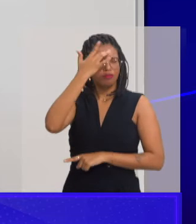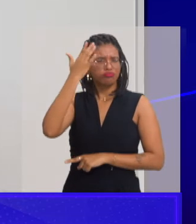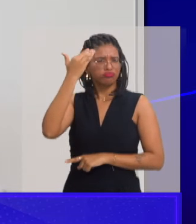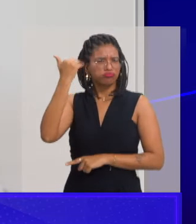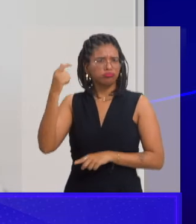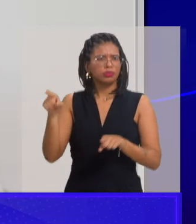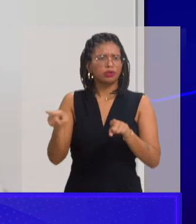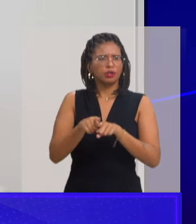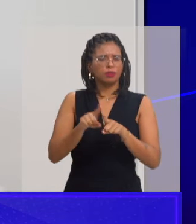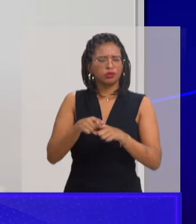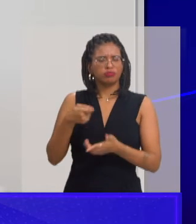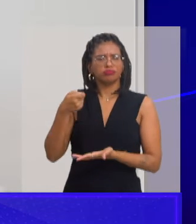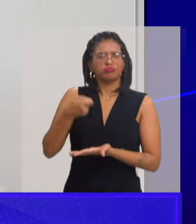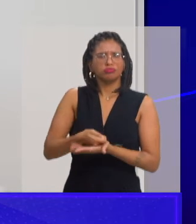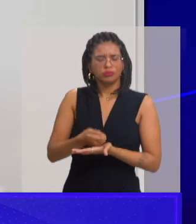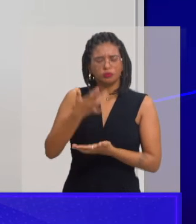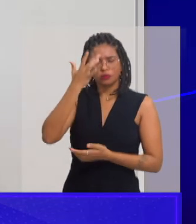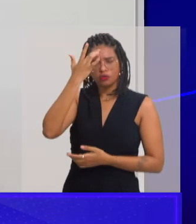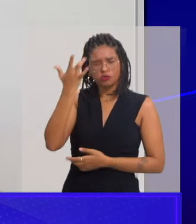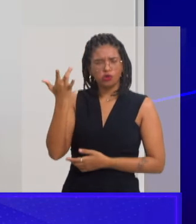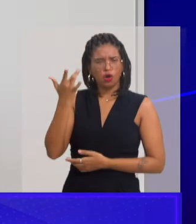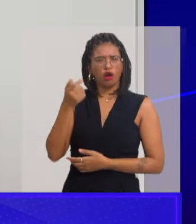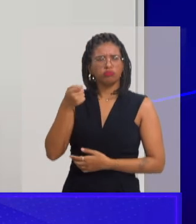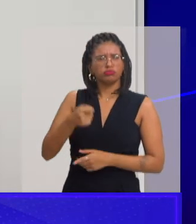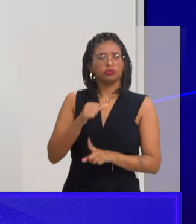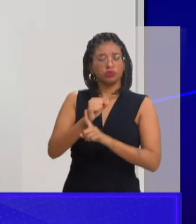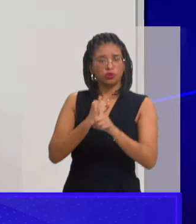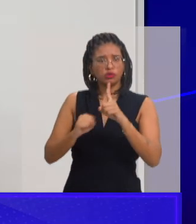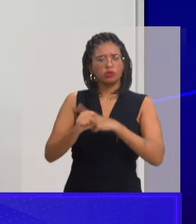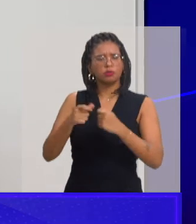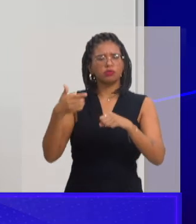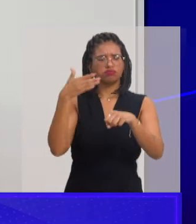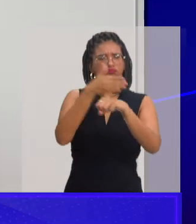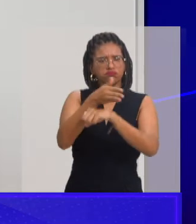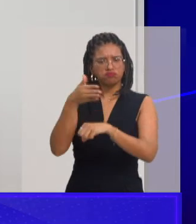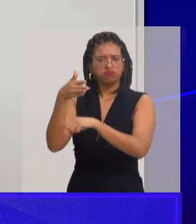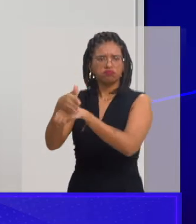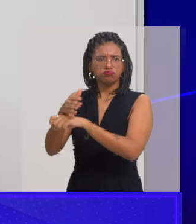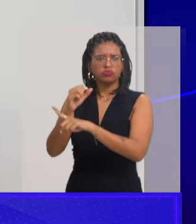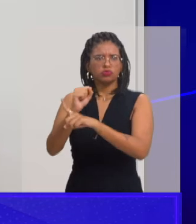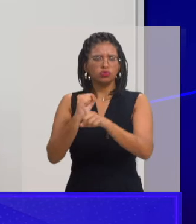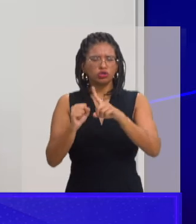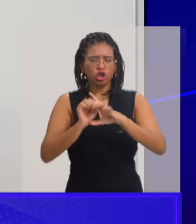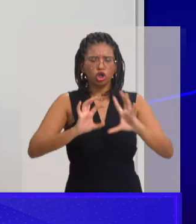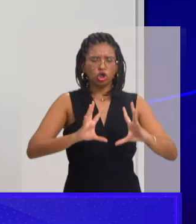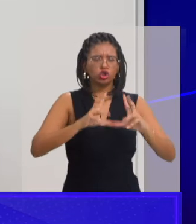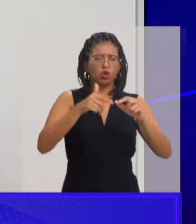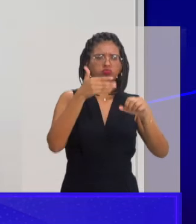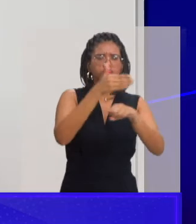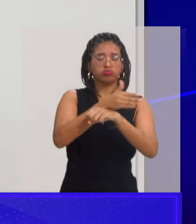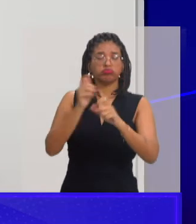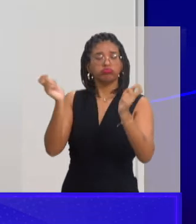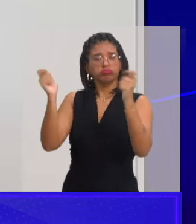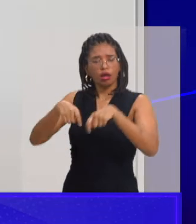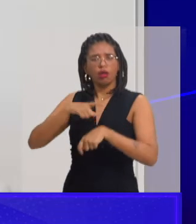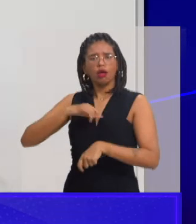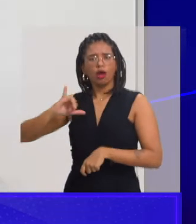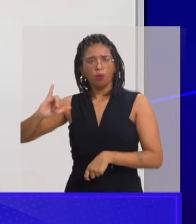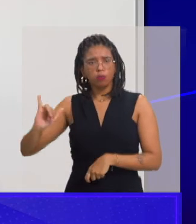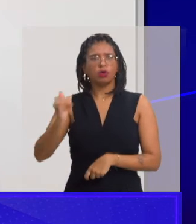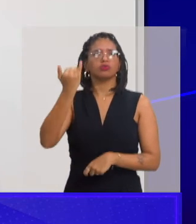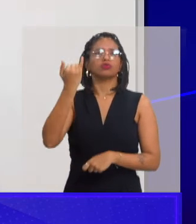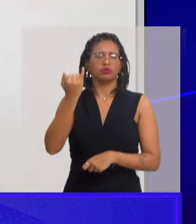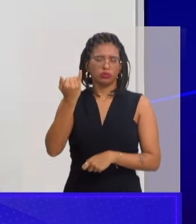da minha natureza. Enquanto comunicador, enquanto artista, enquanto militante, enquanto sujeito